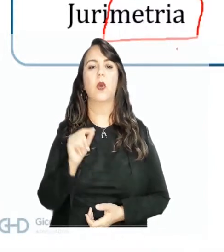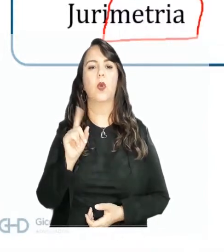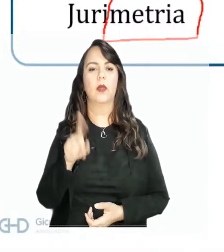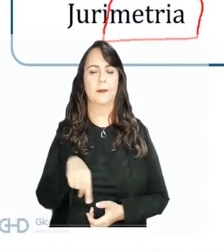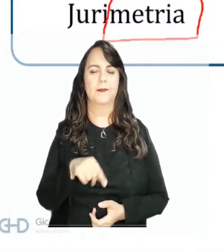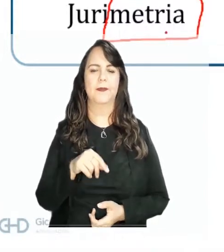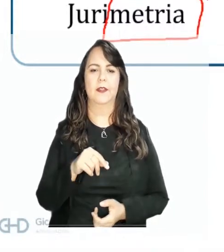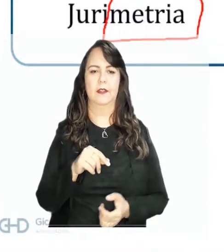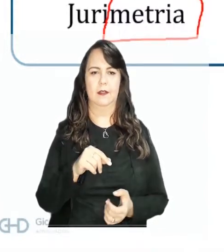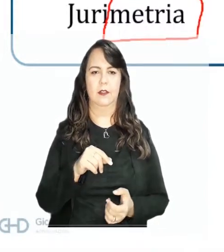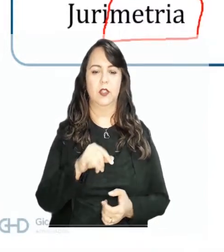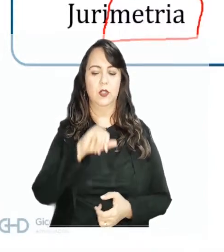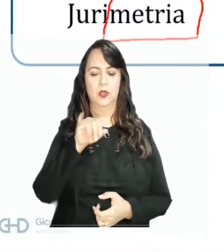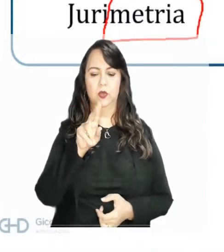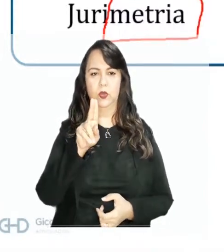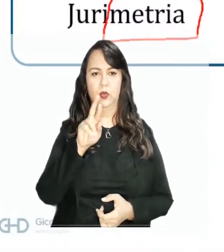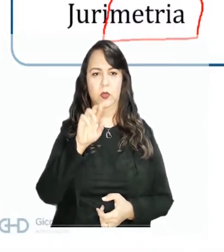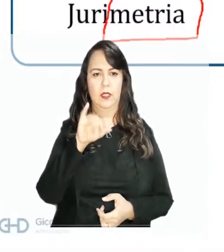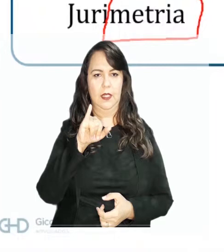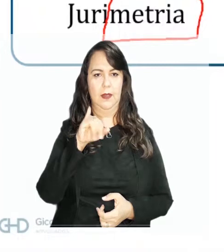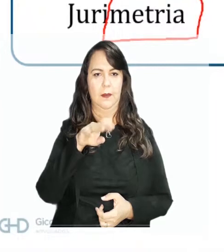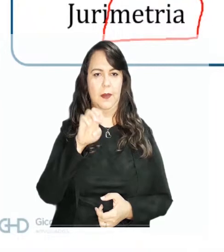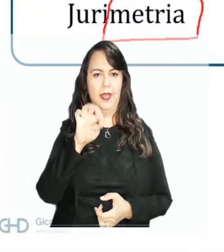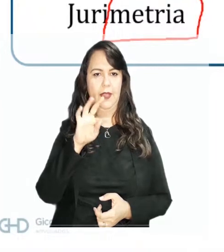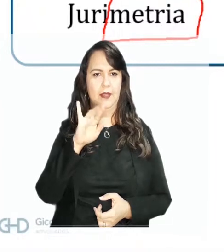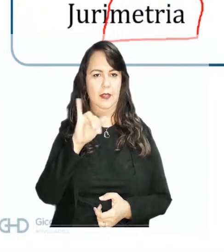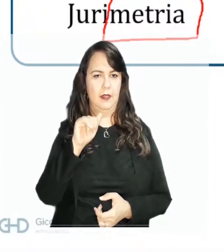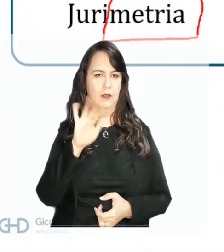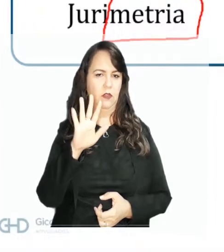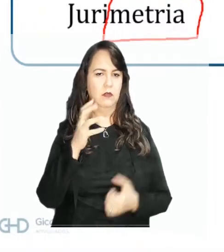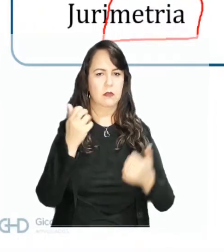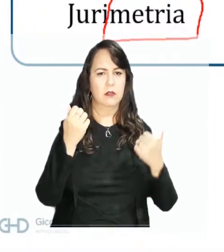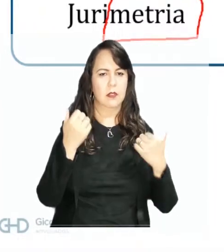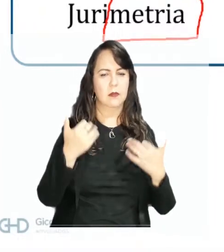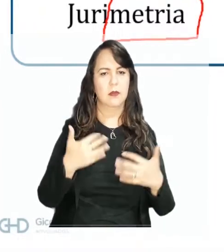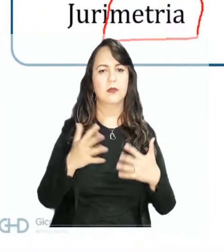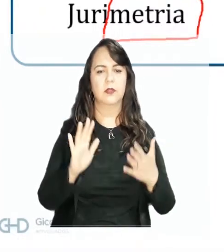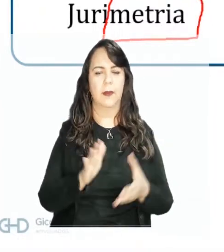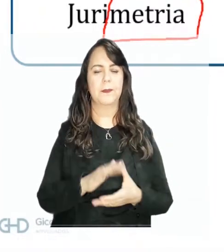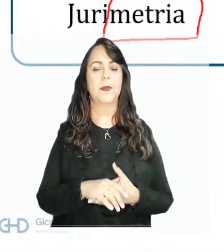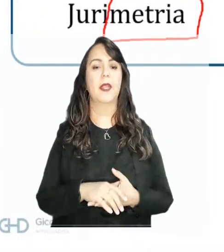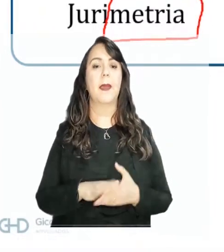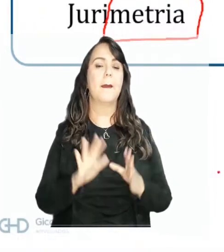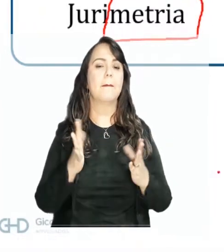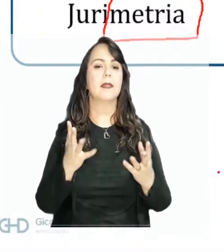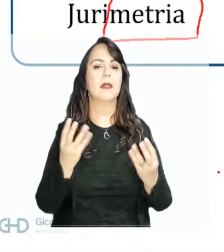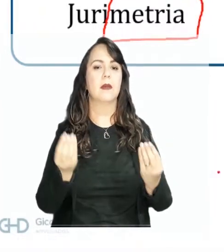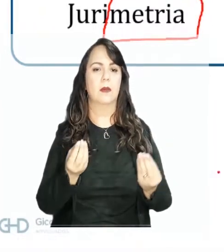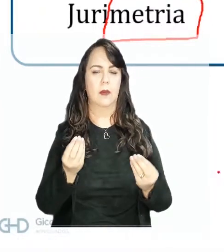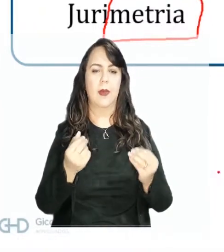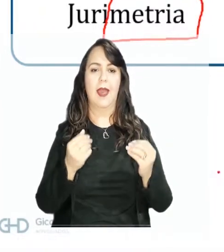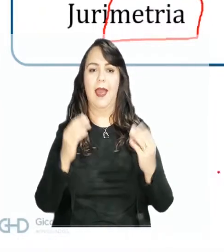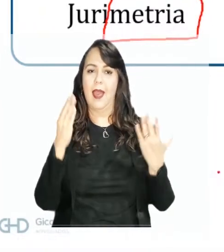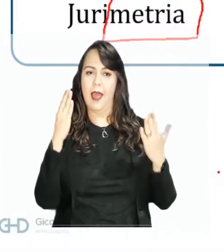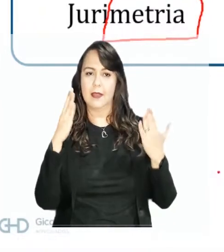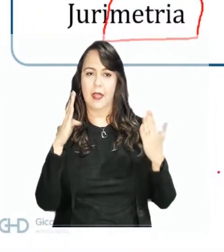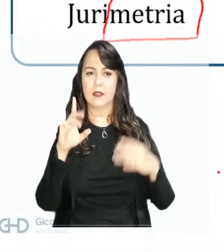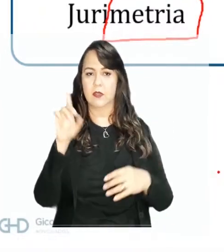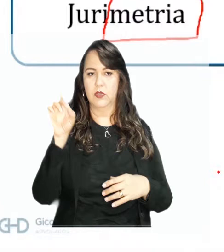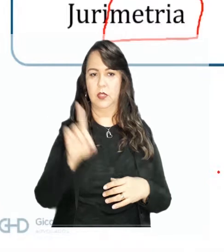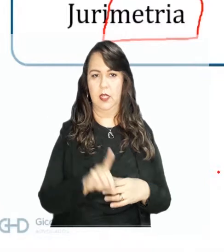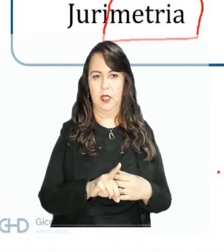Eu poderia tentar responder aquela pergunta usando a análise econômica do direito, que, diferentemente da jurimetria, a análise econômica do